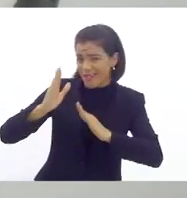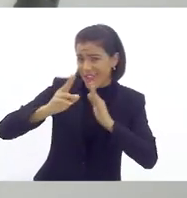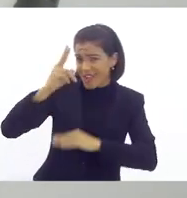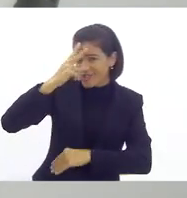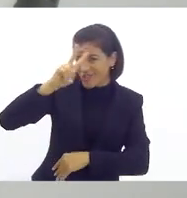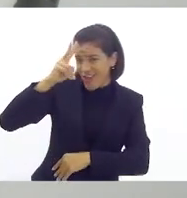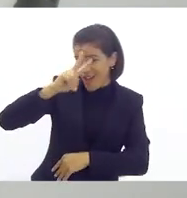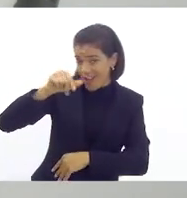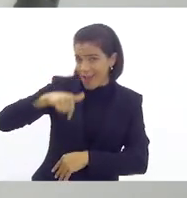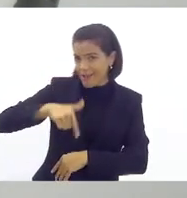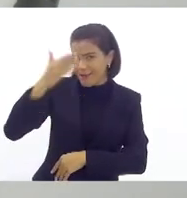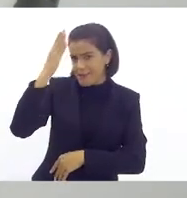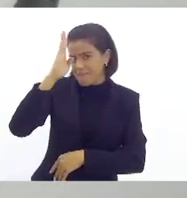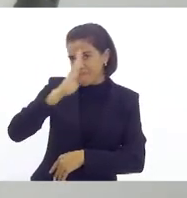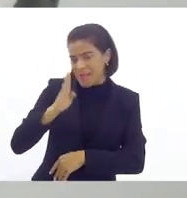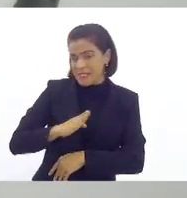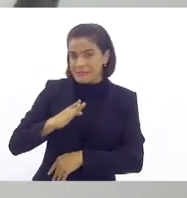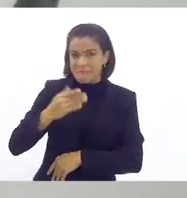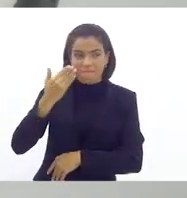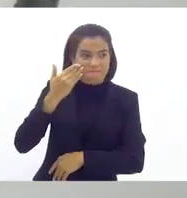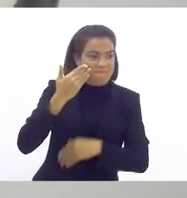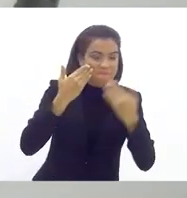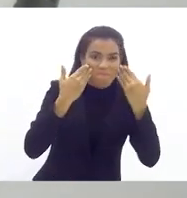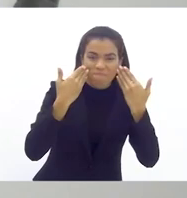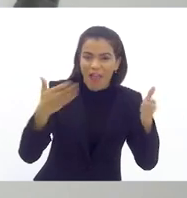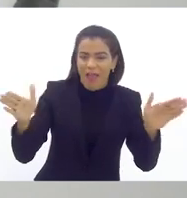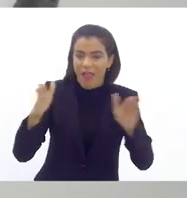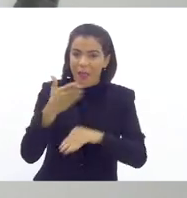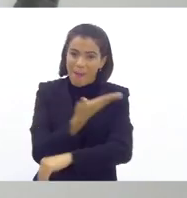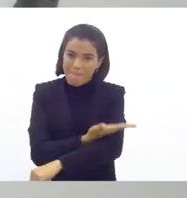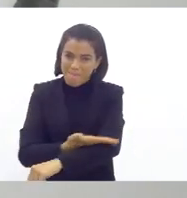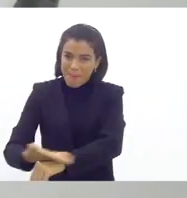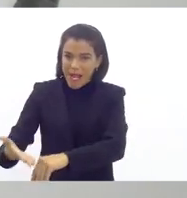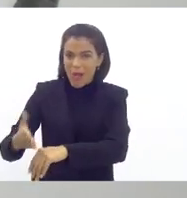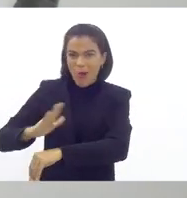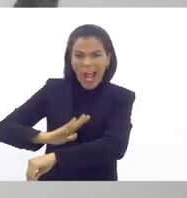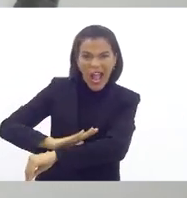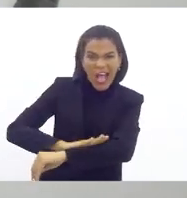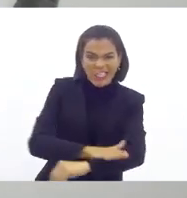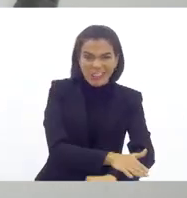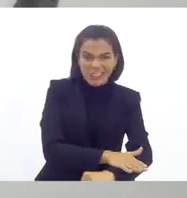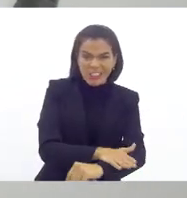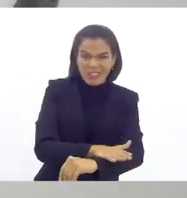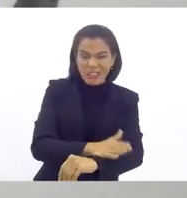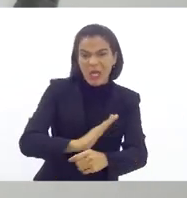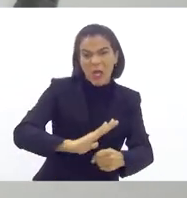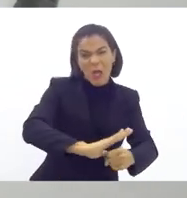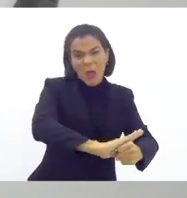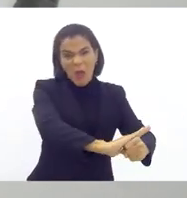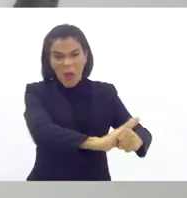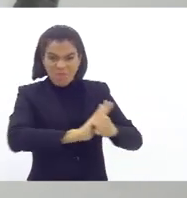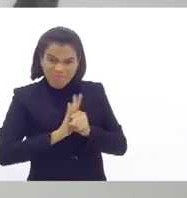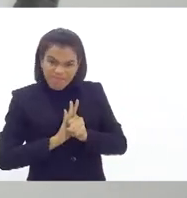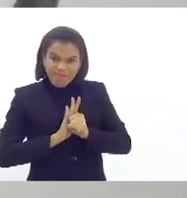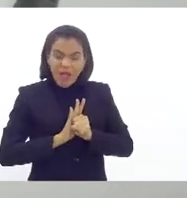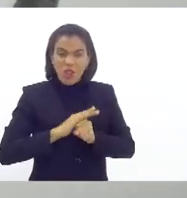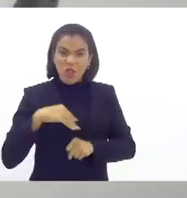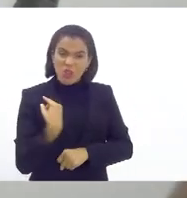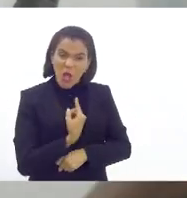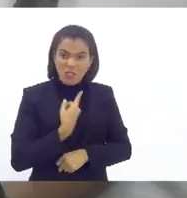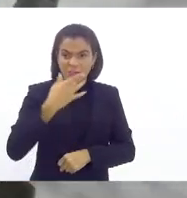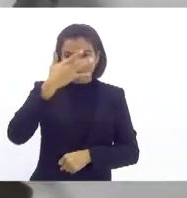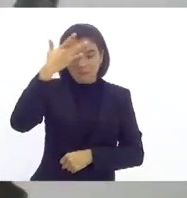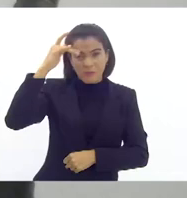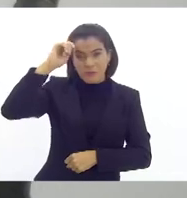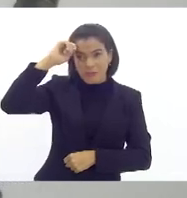e aqui no Brasil é muito presente, os brancos e os racistas fizeram com que nós, o povo preto e os povos originários,